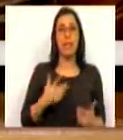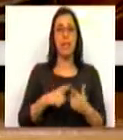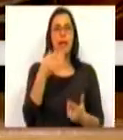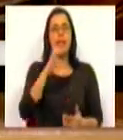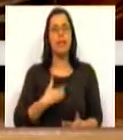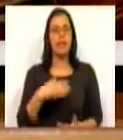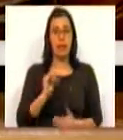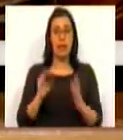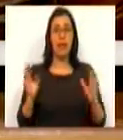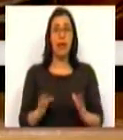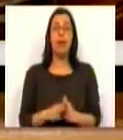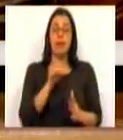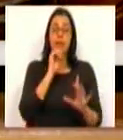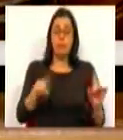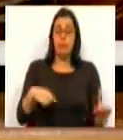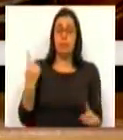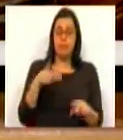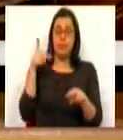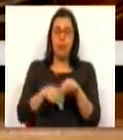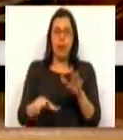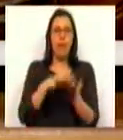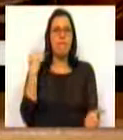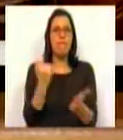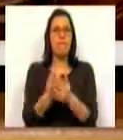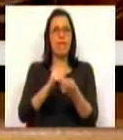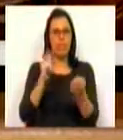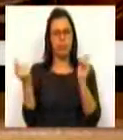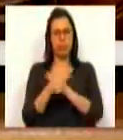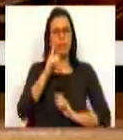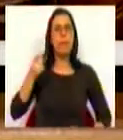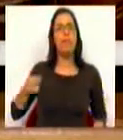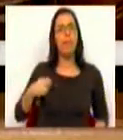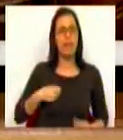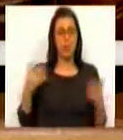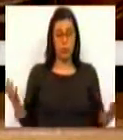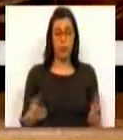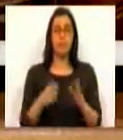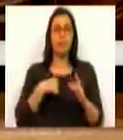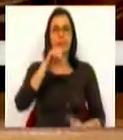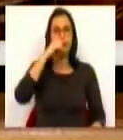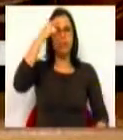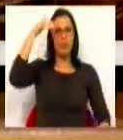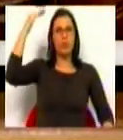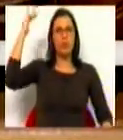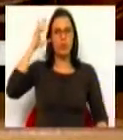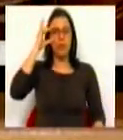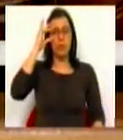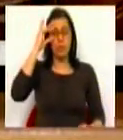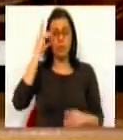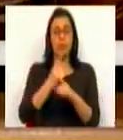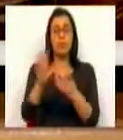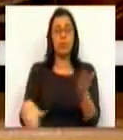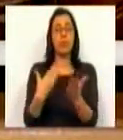e pelo CDS com a possibilidade de cortes permanentes de reformas e pensões. Bem nos lembramos. Até